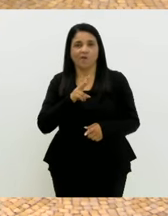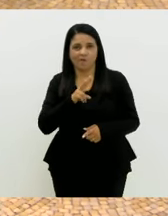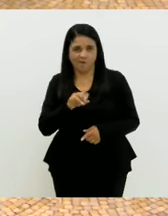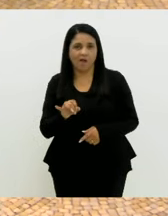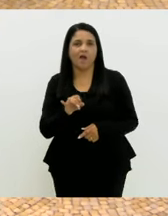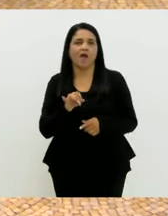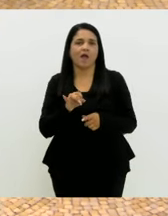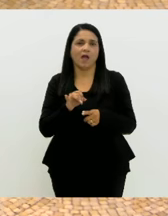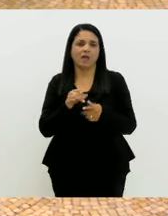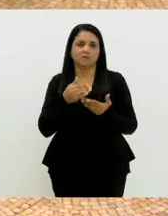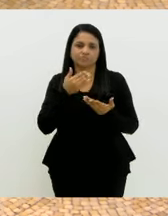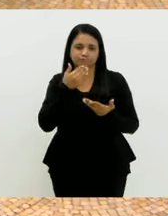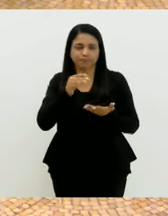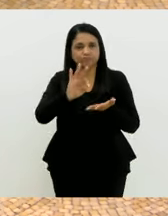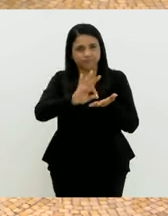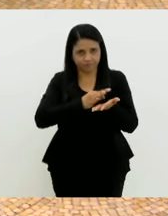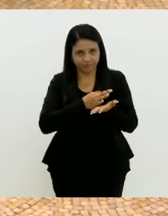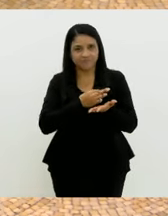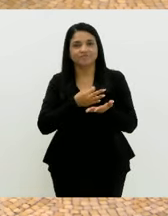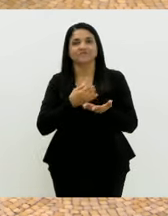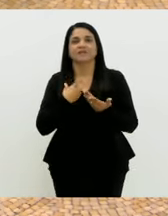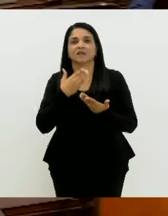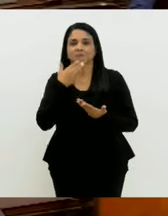essa solicitação do senhor. Muito obrigado.